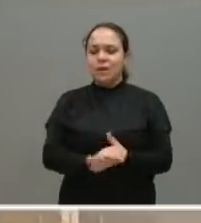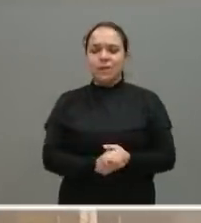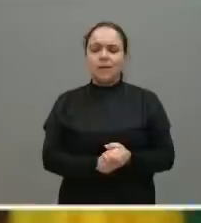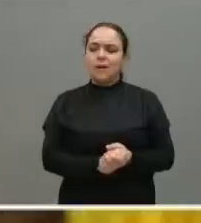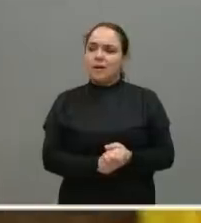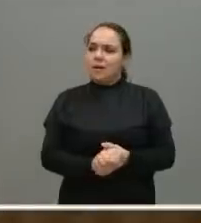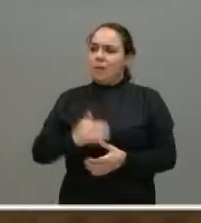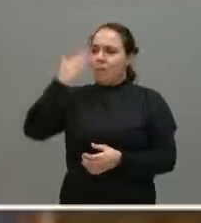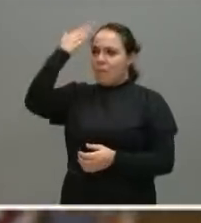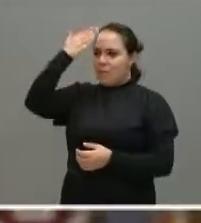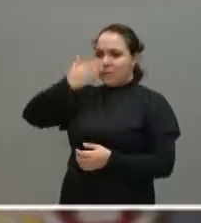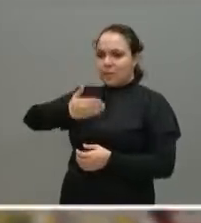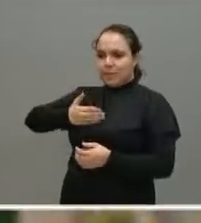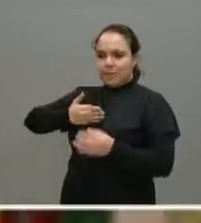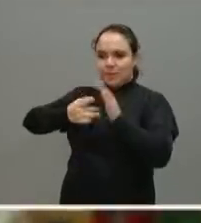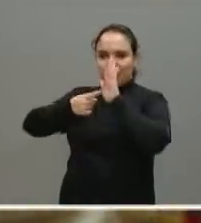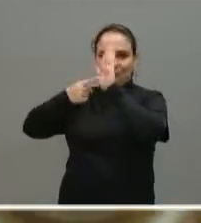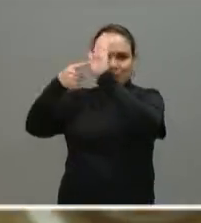Deus